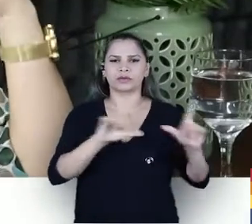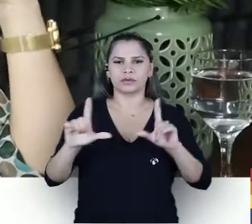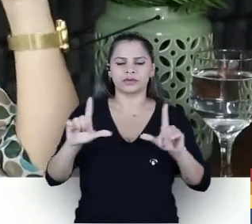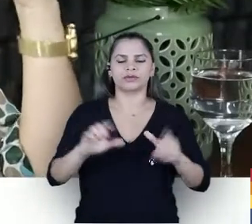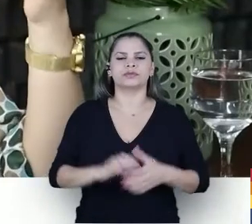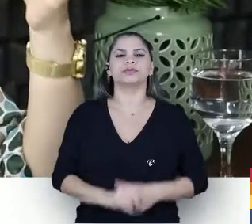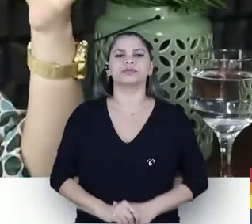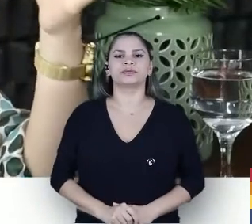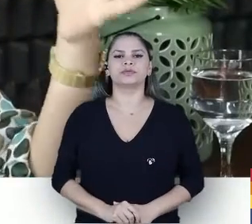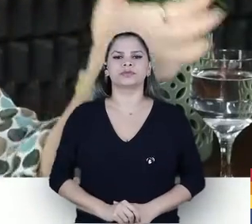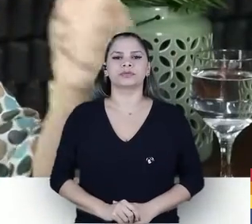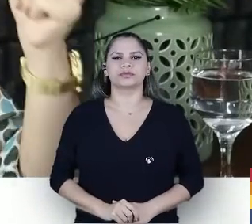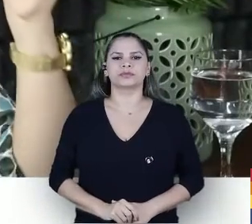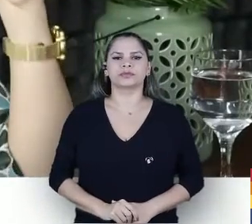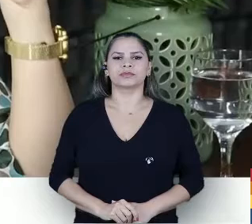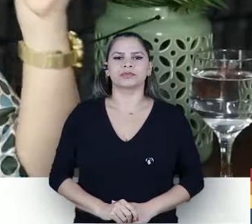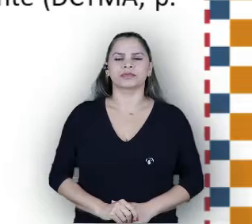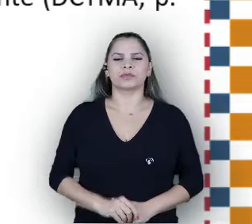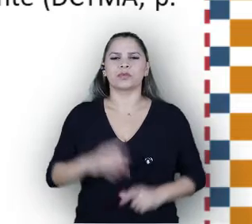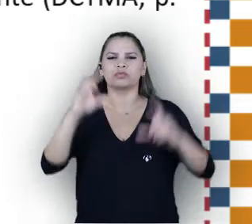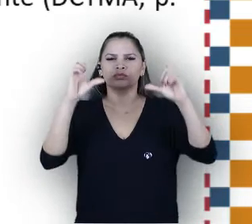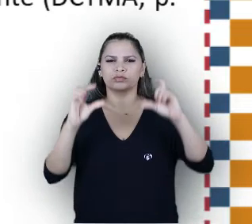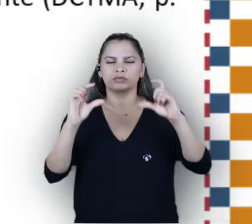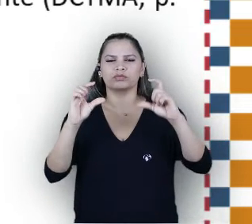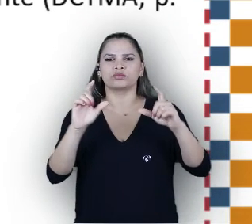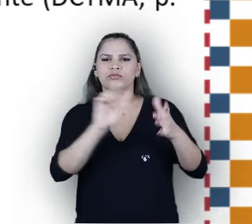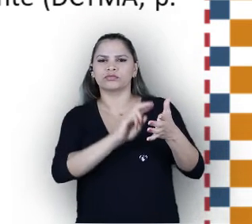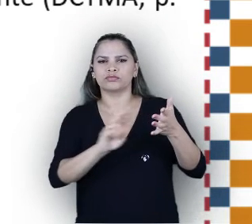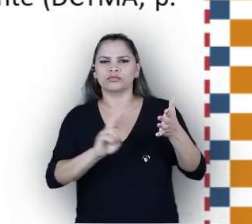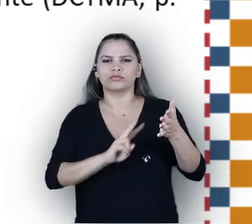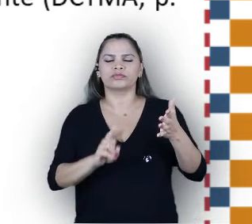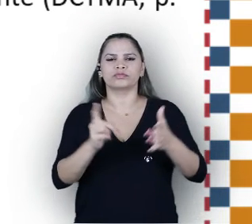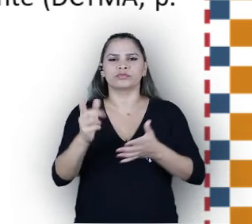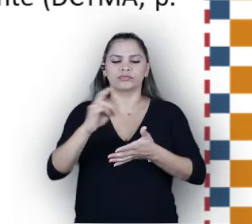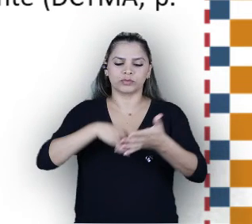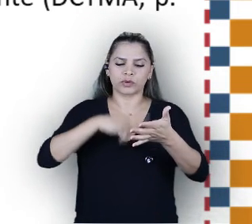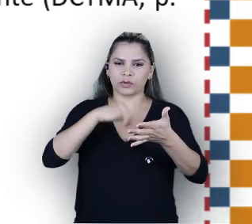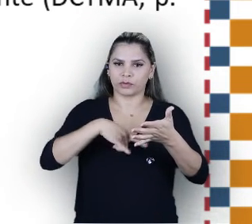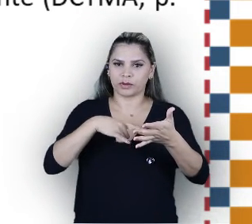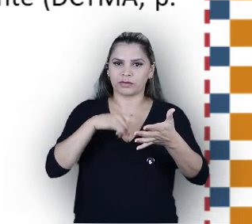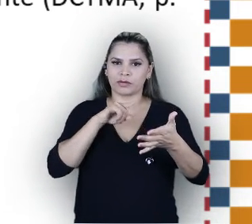Nós, enquanto professores de língua portuguesa. Eu trouxe, né, vocês vão ver aí no slide,